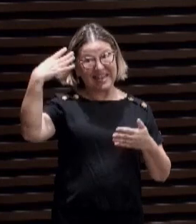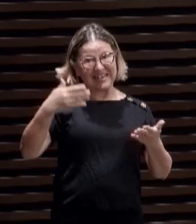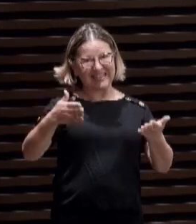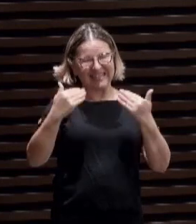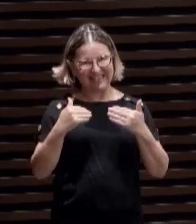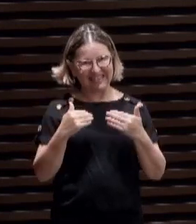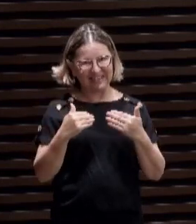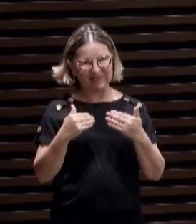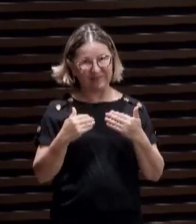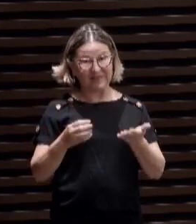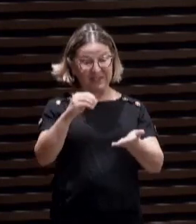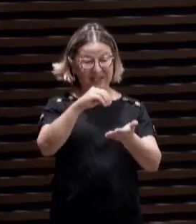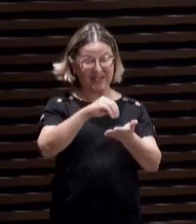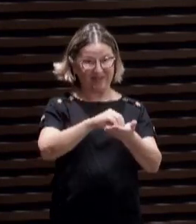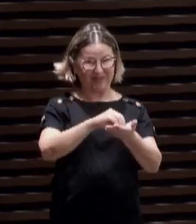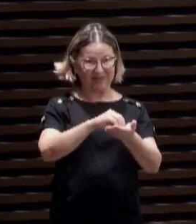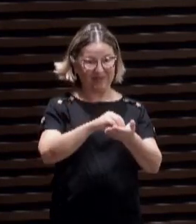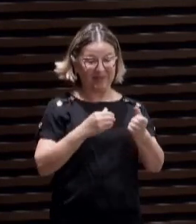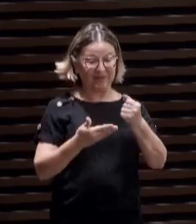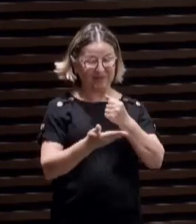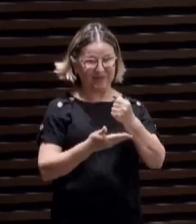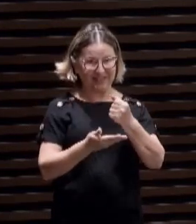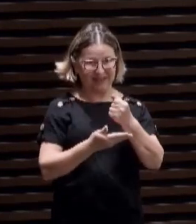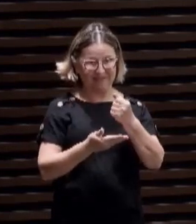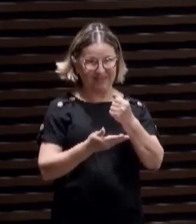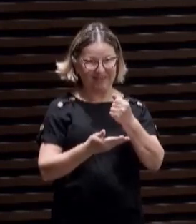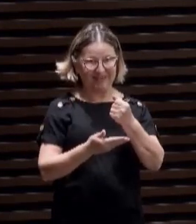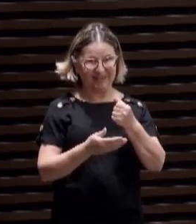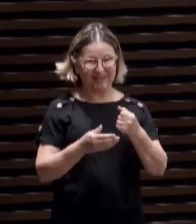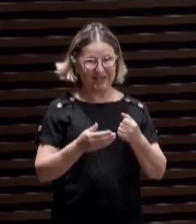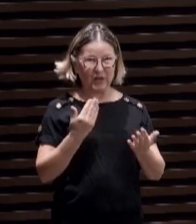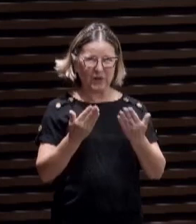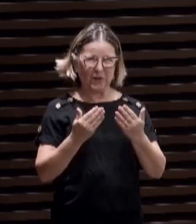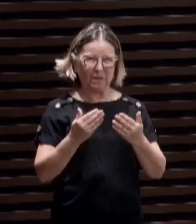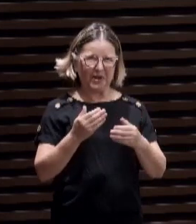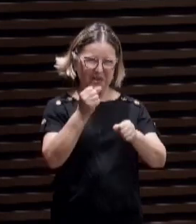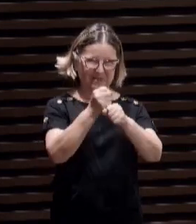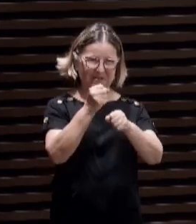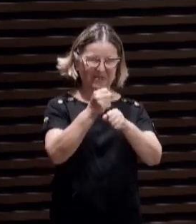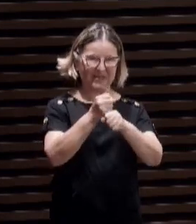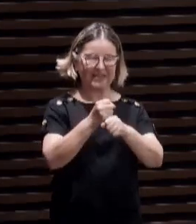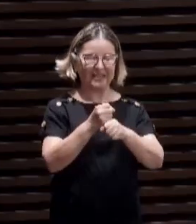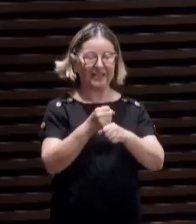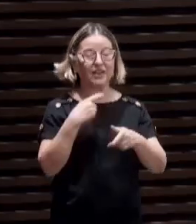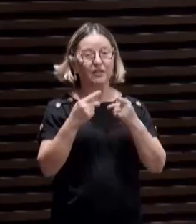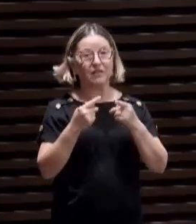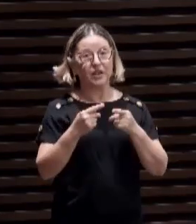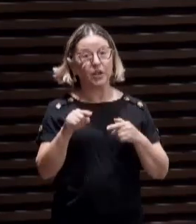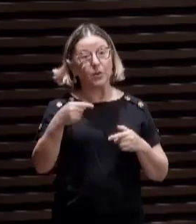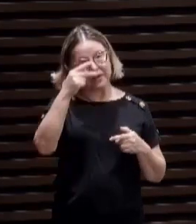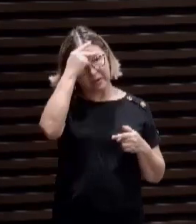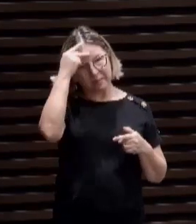como prudente construtor, e ele diz que outro edifica sobre este fundamento. E ele já disse